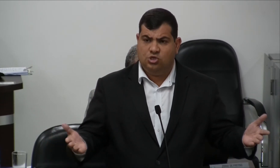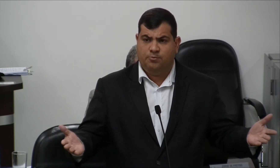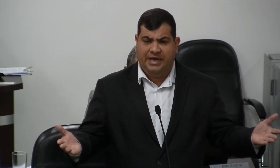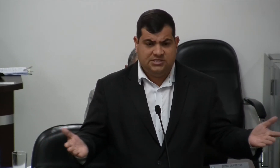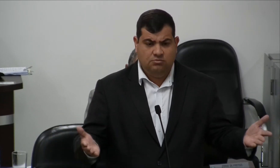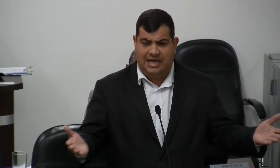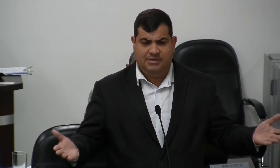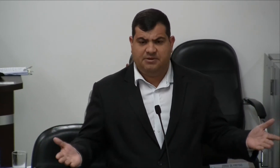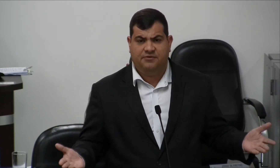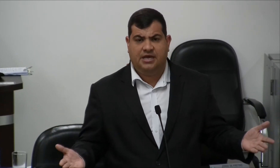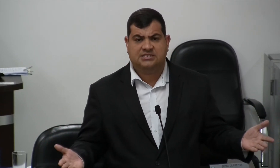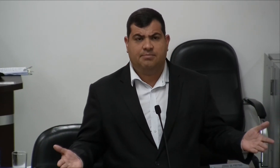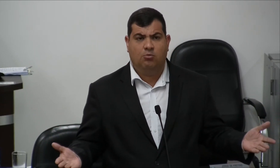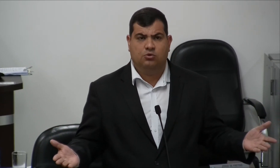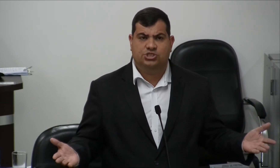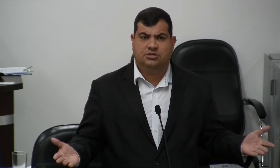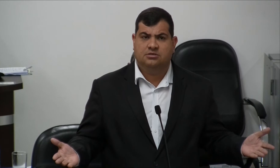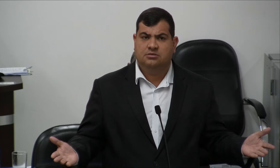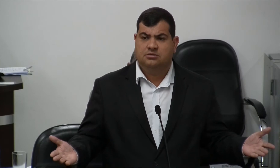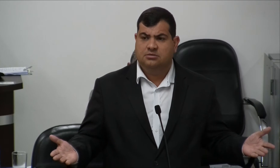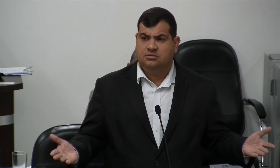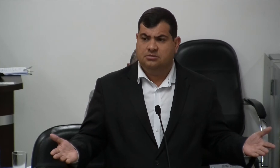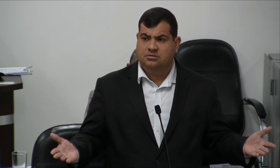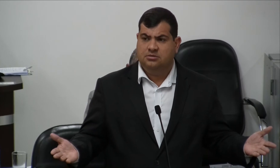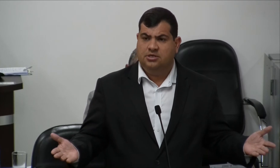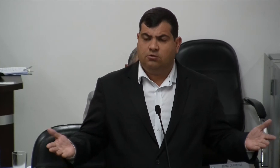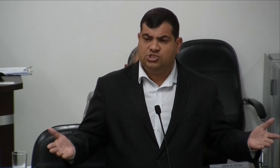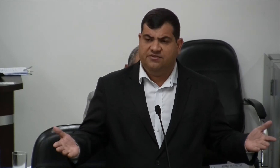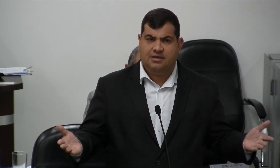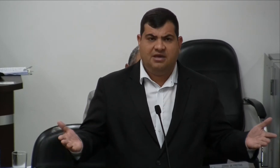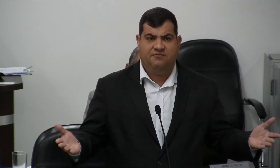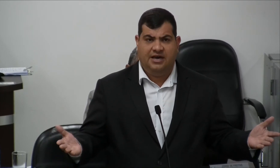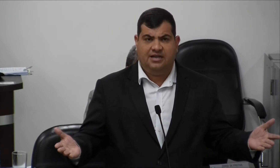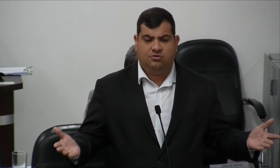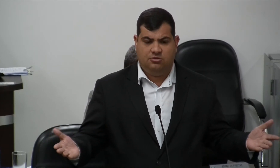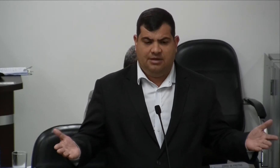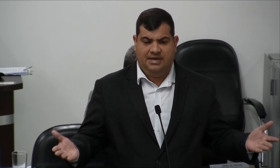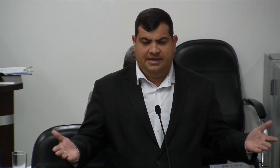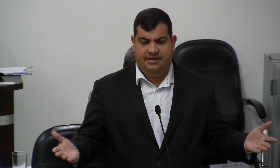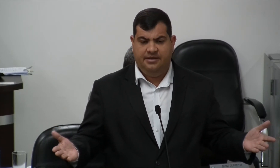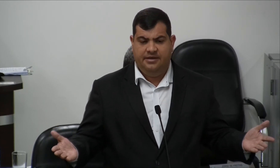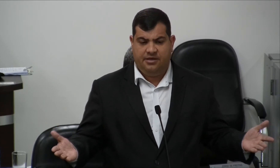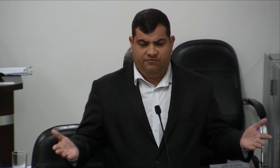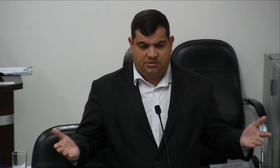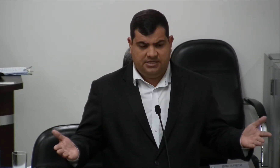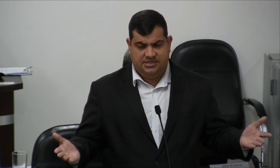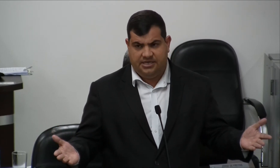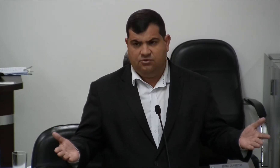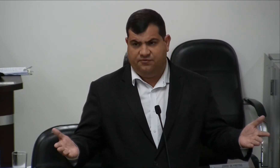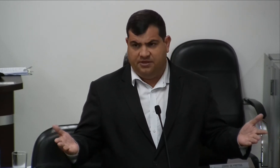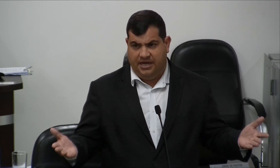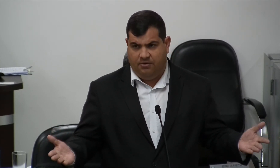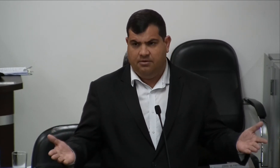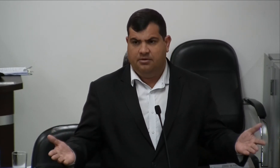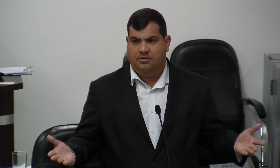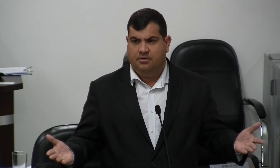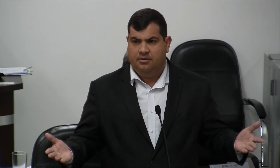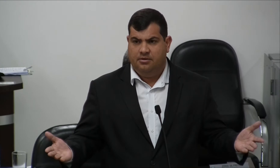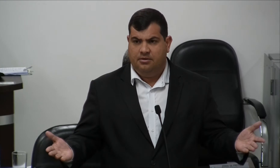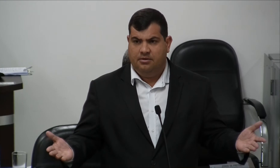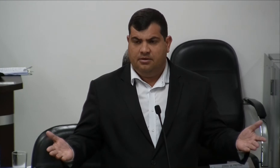do nosso país. Não dá mais para ficar essa balbúrdia. Inclusive, na minha fala, doutora Mayra, que eu vou trazer aqui no